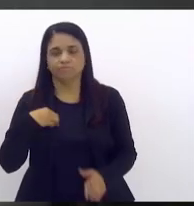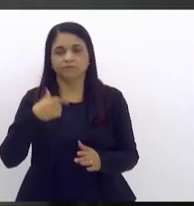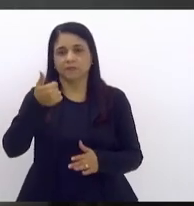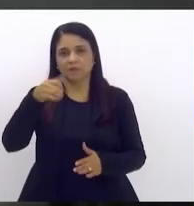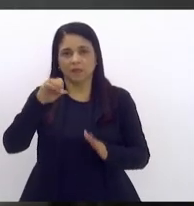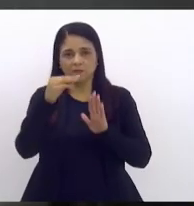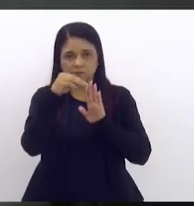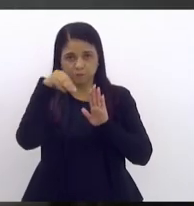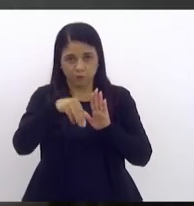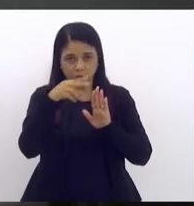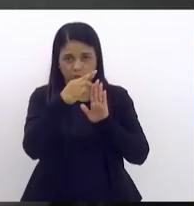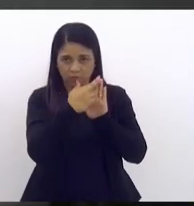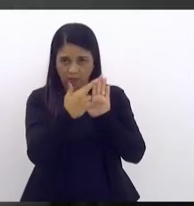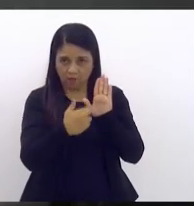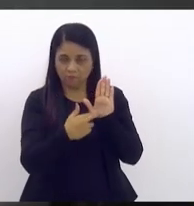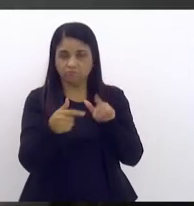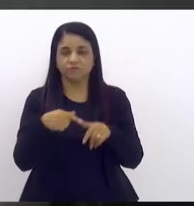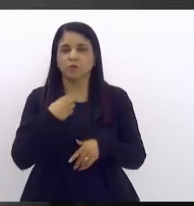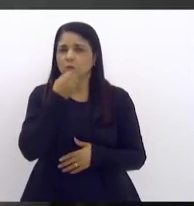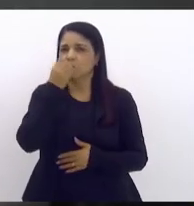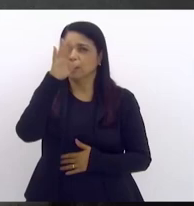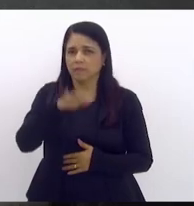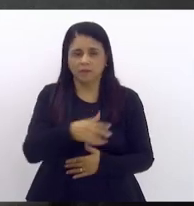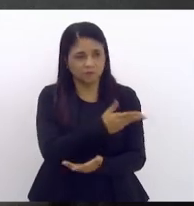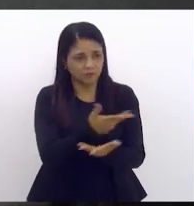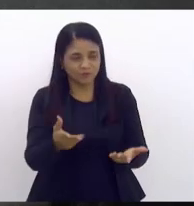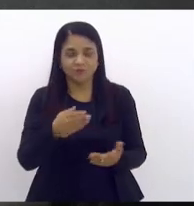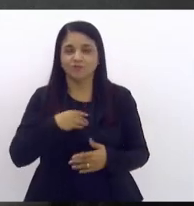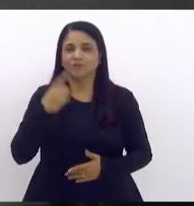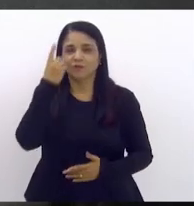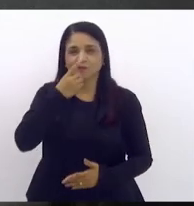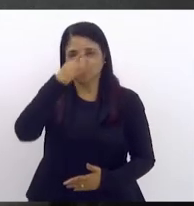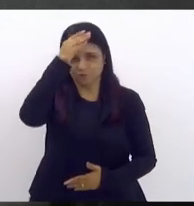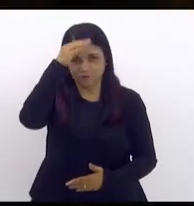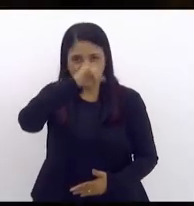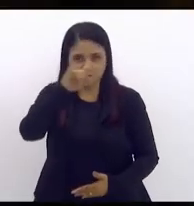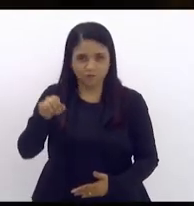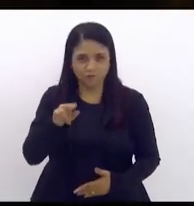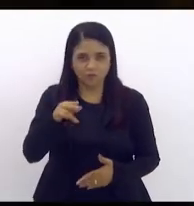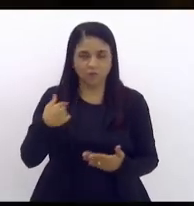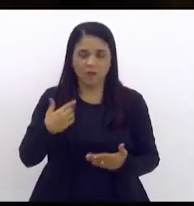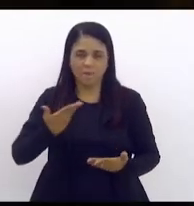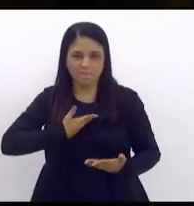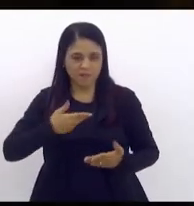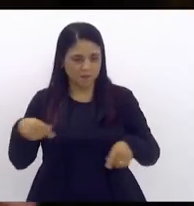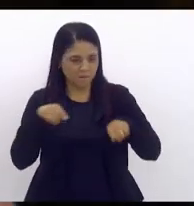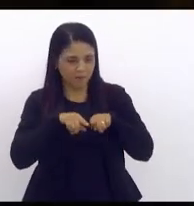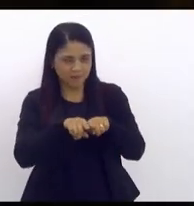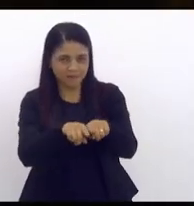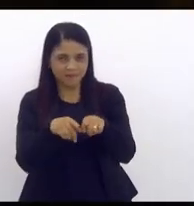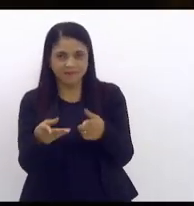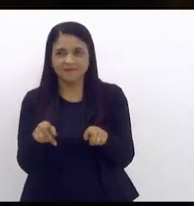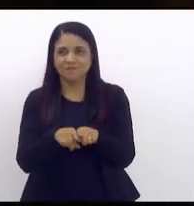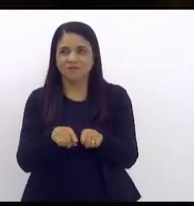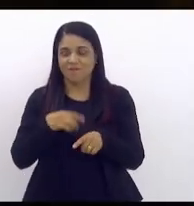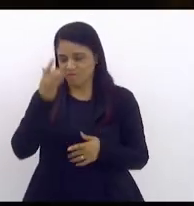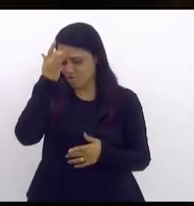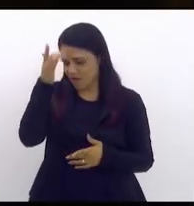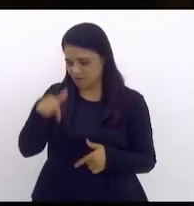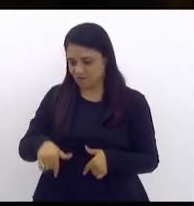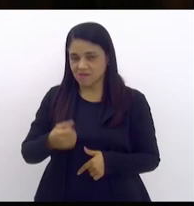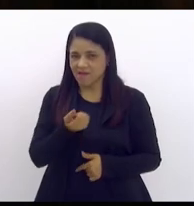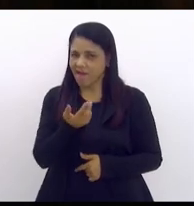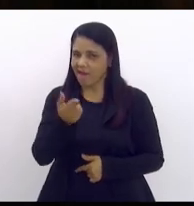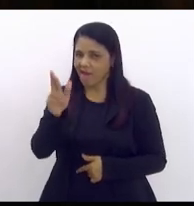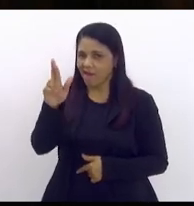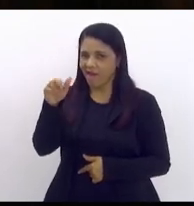Boa tarde a todos. Boa tarde, deputada Tia Ju, minha amiga, minha parceira. É fácil a gente ficar aqui, né? Aqui está de boa.